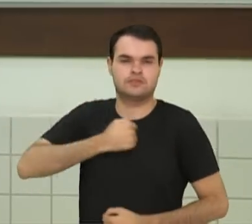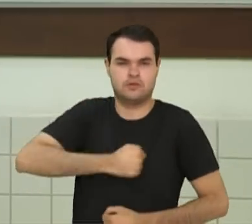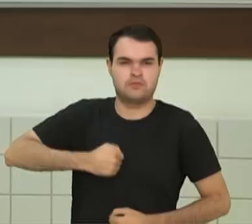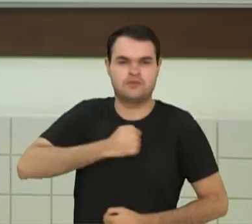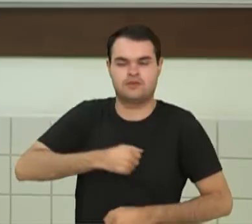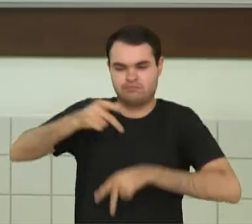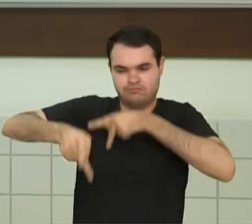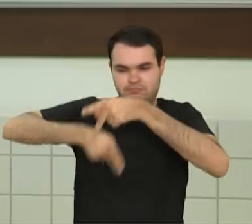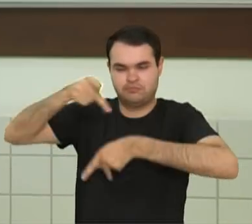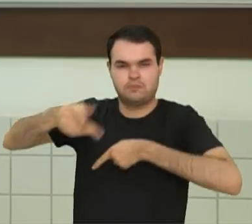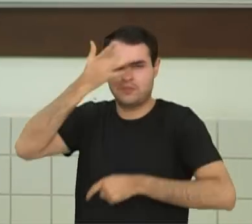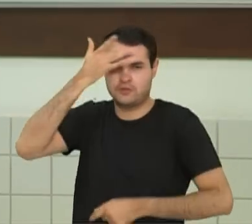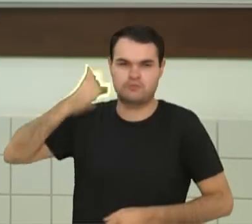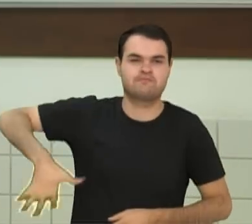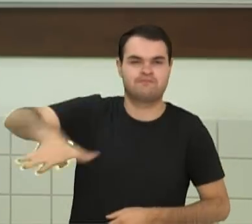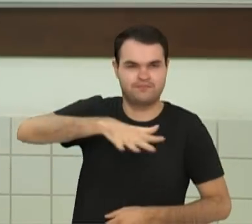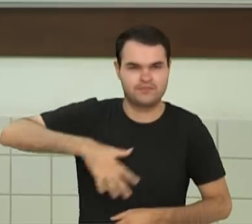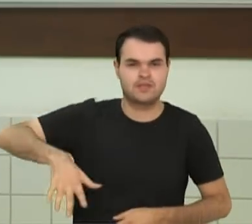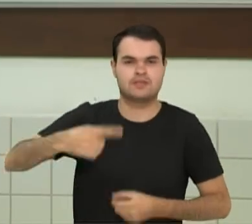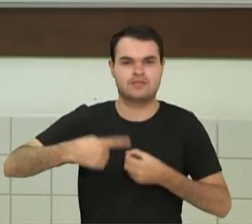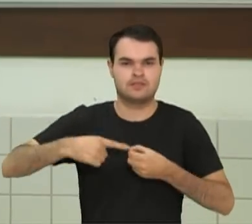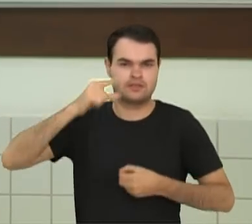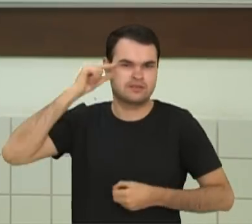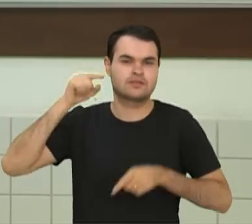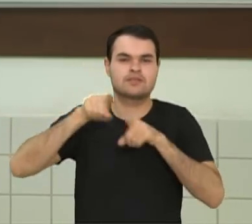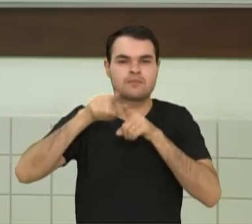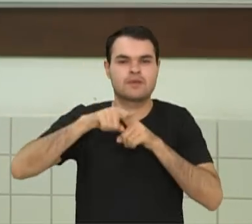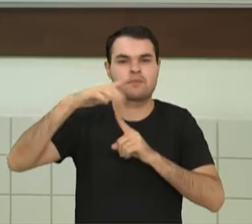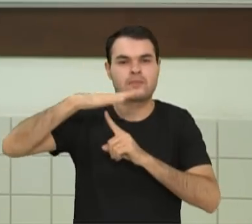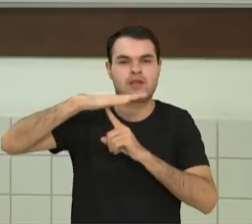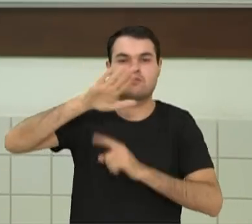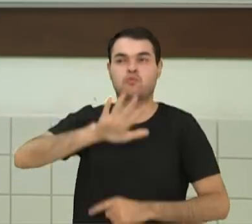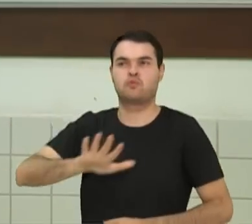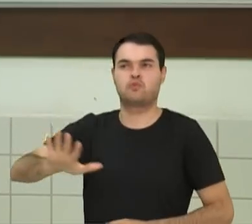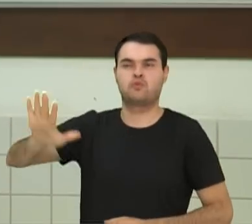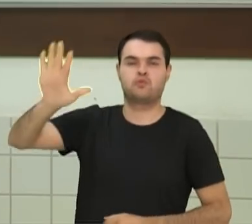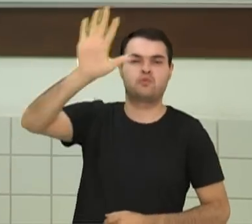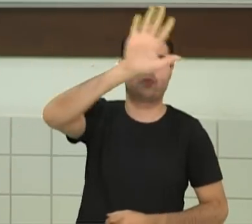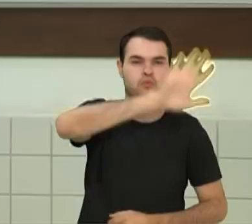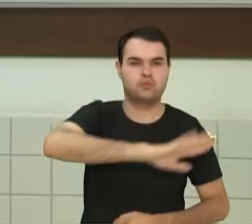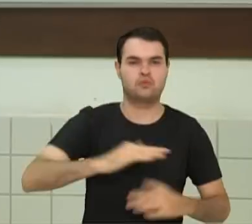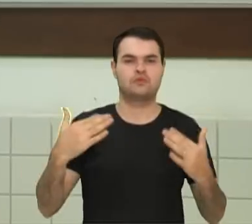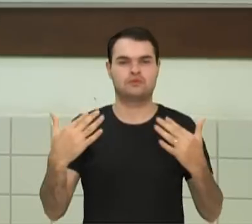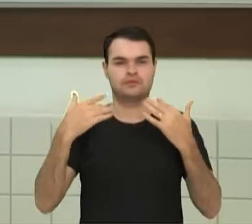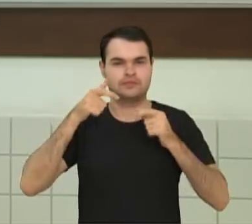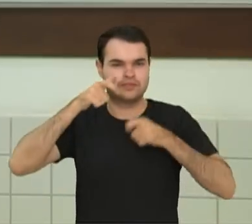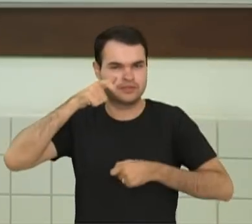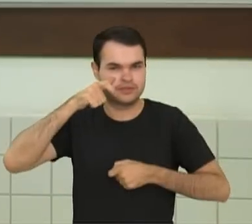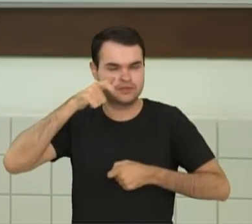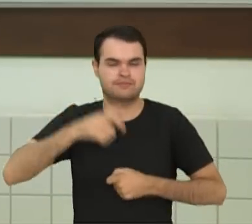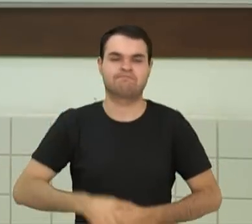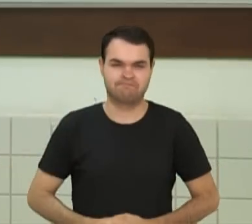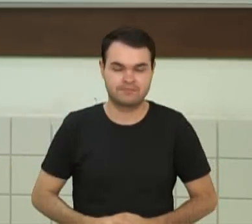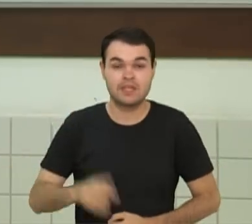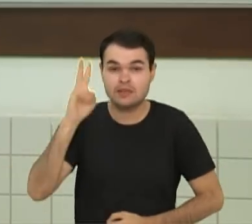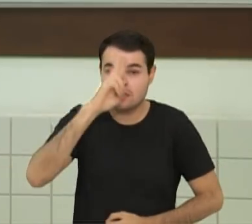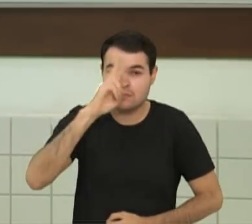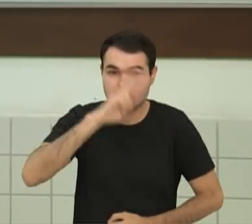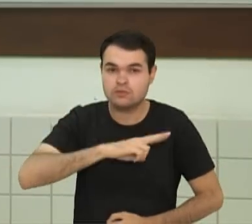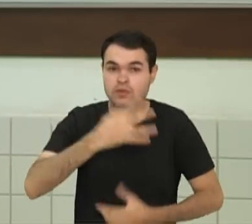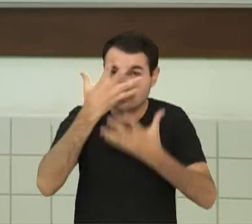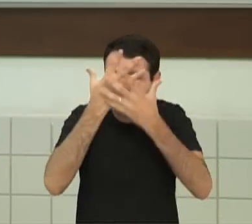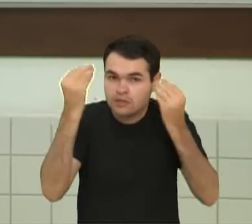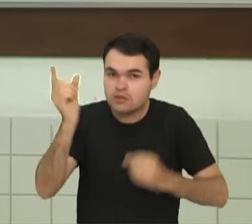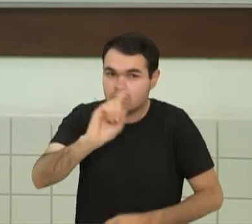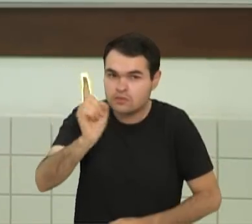povo e também que nós sabemos que o Paraná inteiro está nos assistindo. Então, relembrando uma coisa, gente, não esquecer